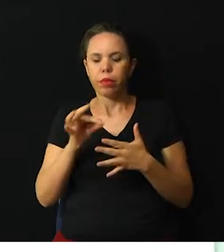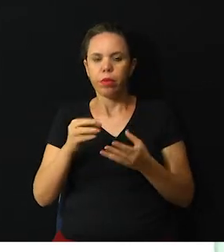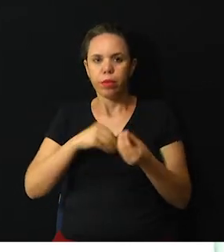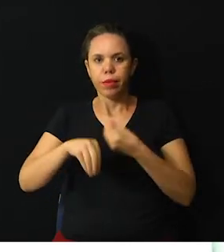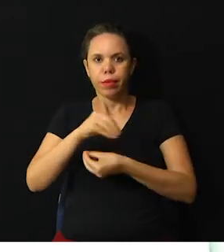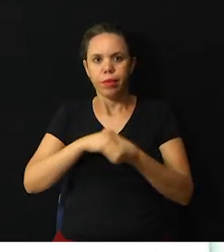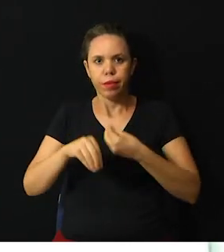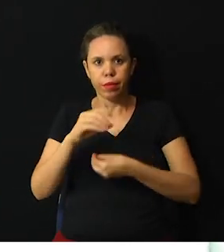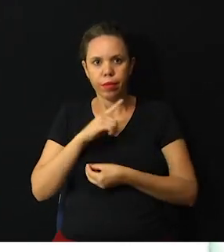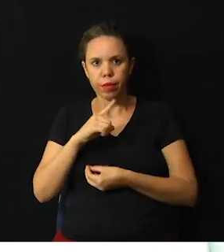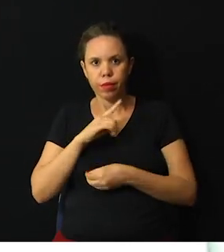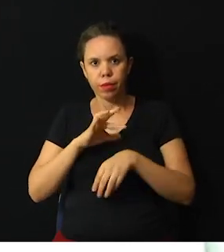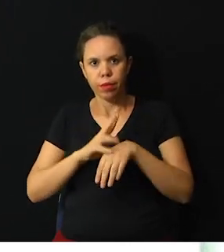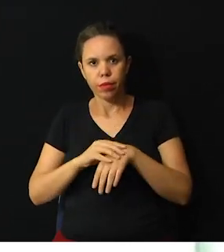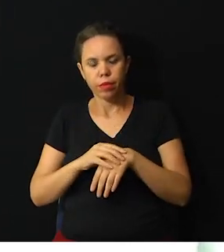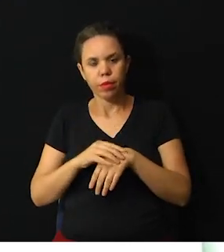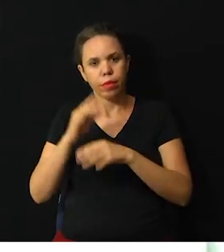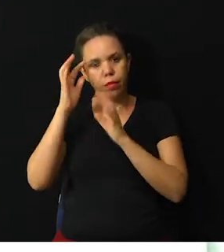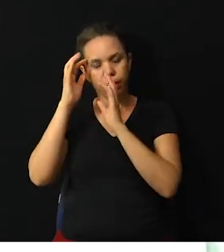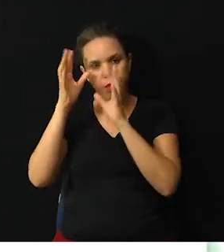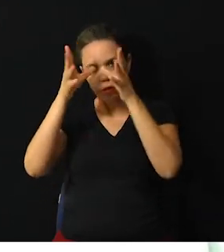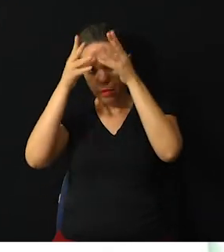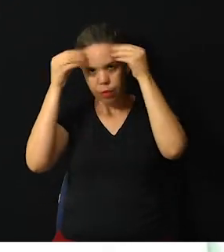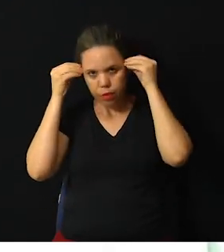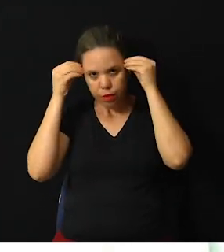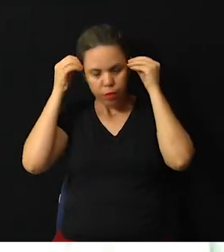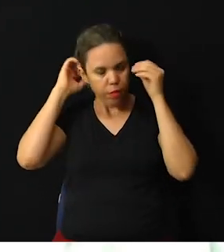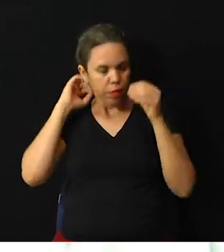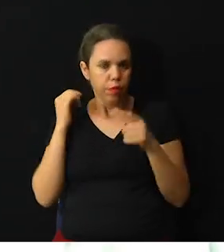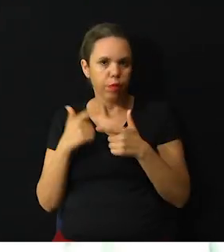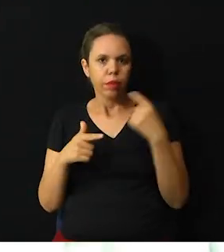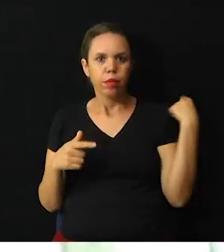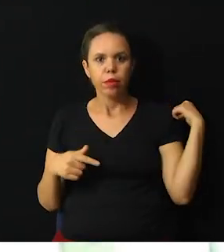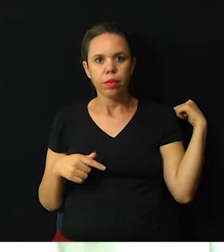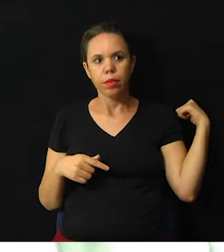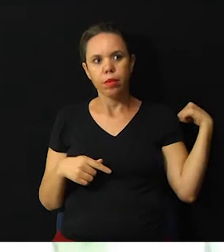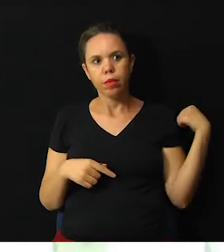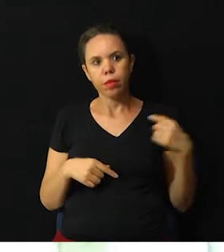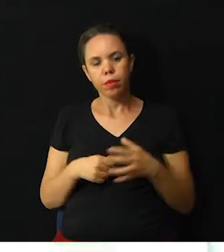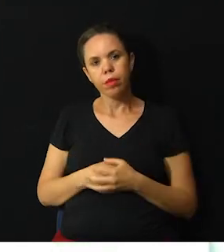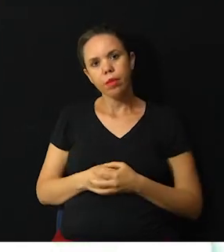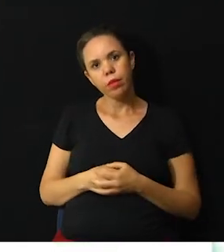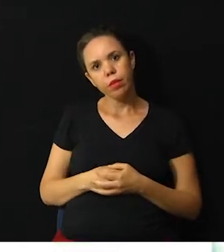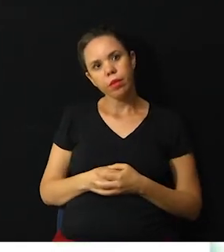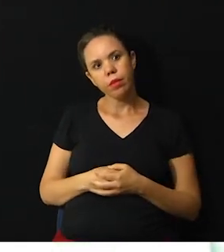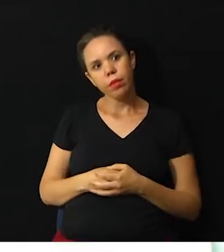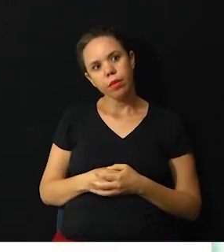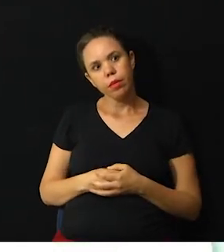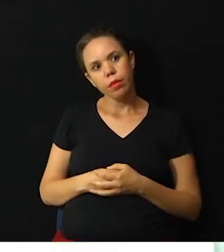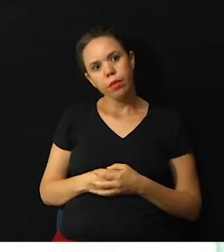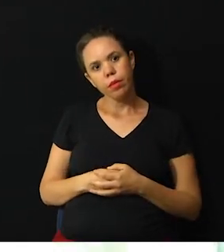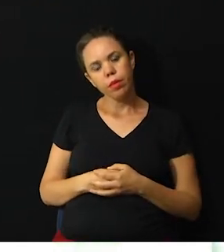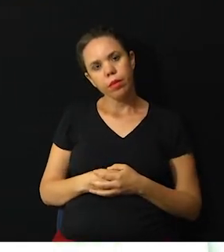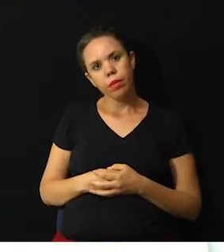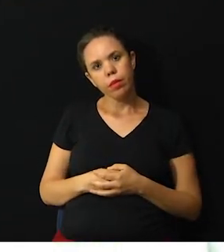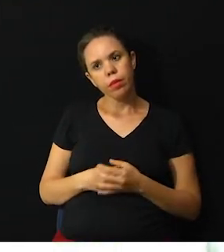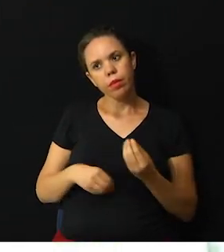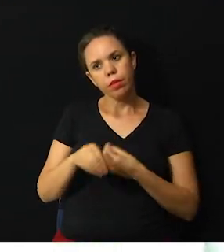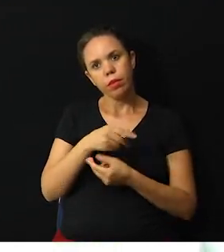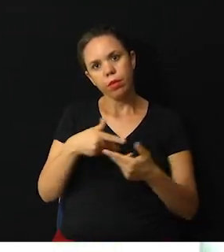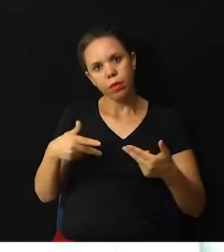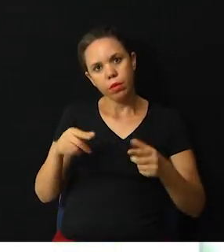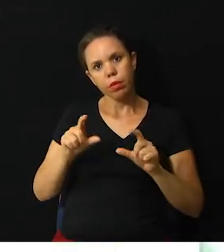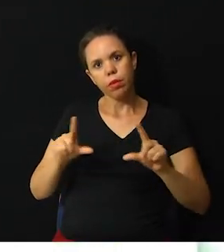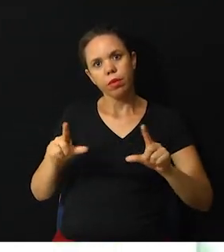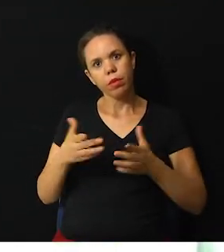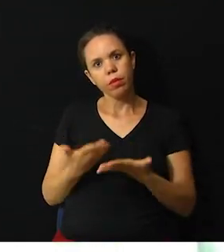componentes mistos. Eu tenho doença de Alzheimer, eu tenho uma degeneração na região dos hipocampos, com as placas beta-amiloides,